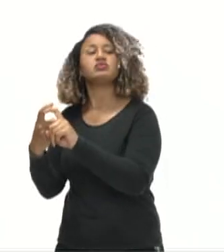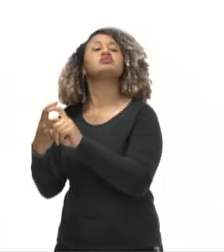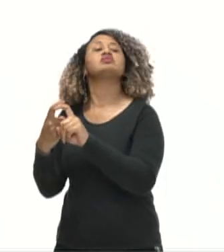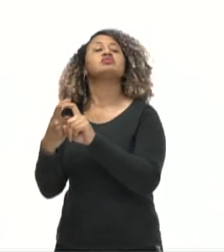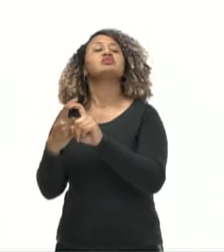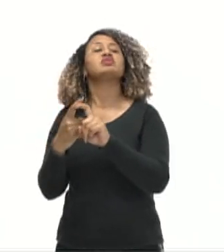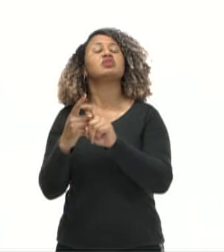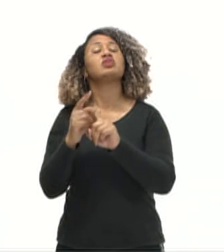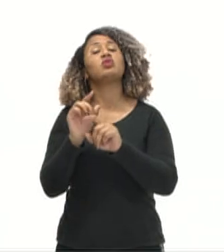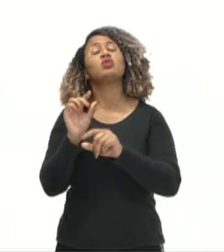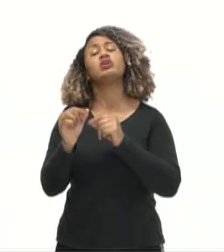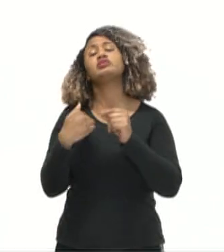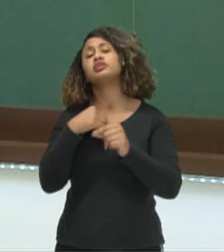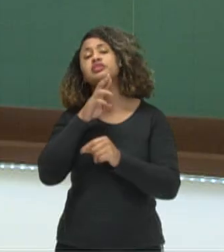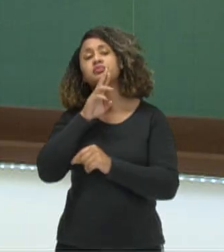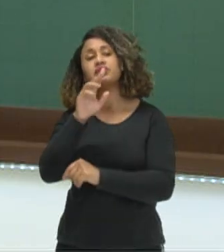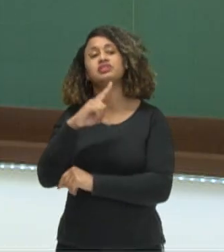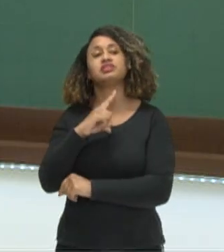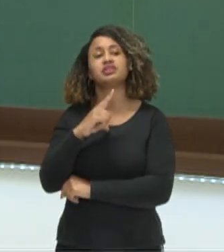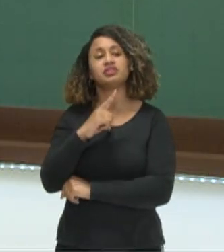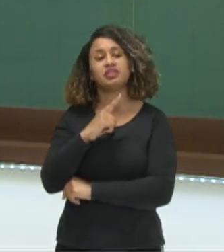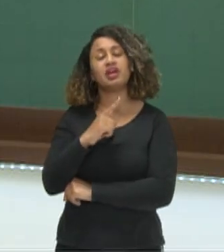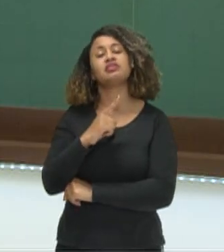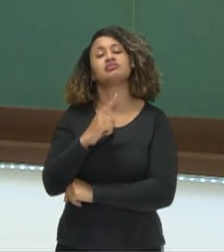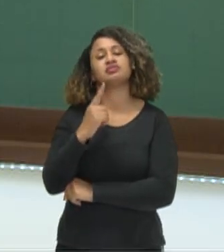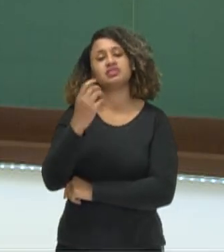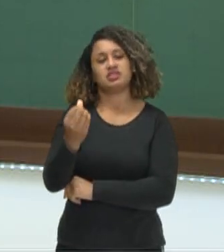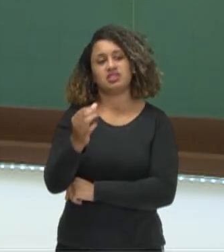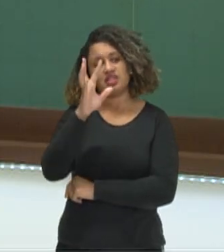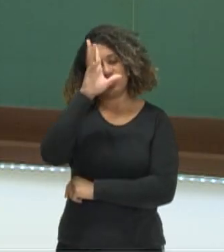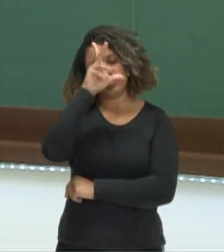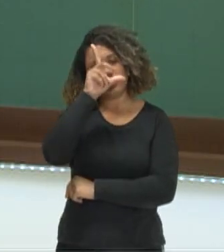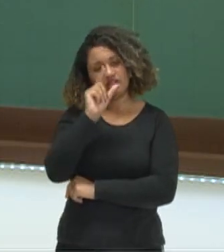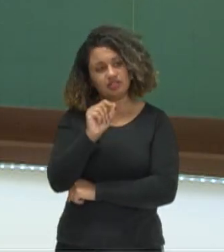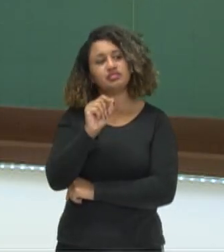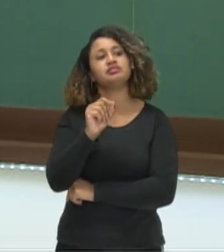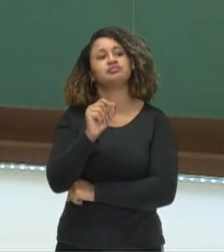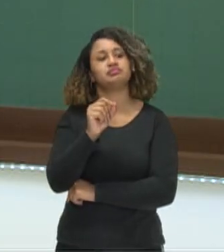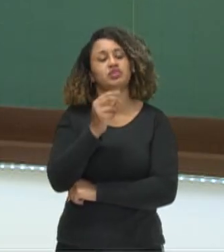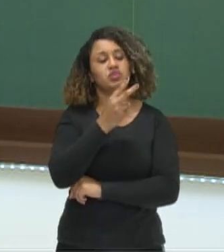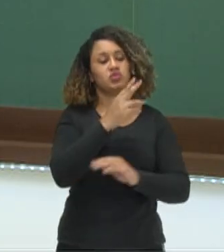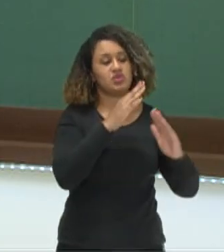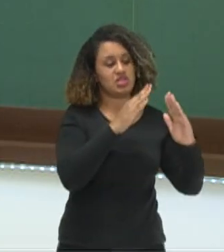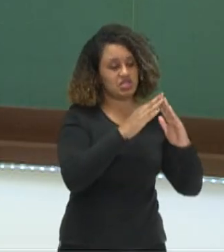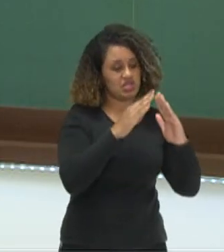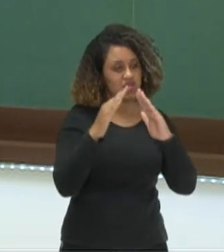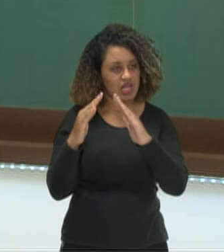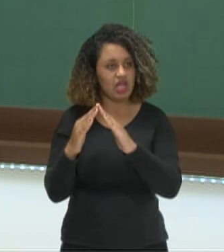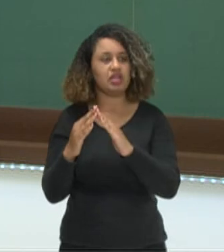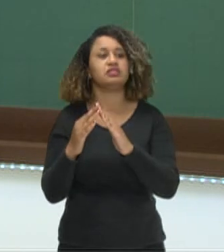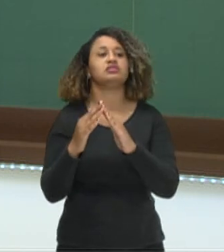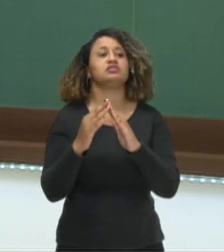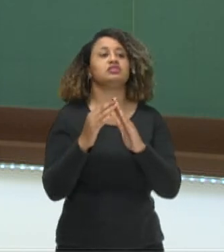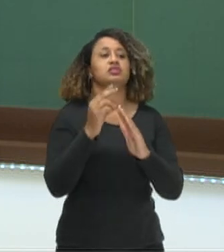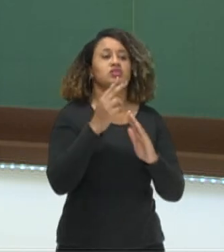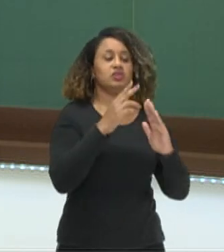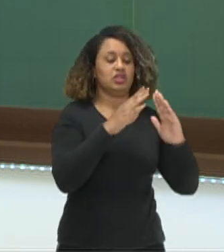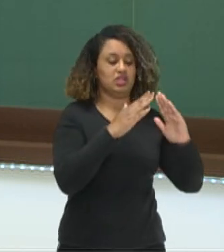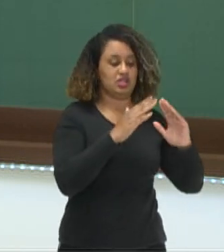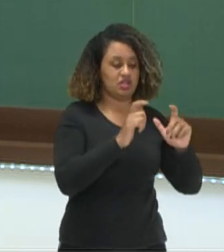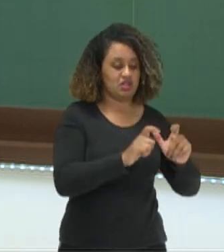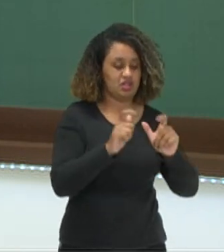vezes 2, pessoal, eu terei o total de galinhas, tá? 2 casas vezes 2 galinheiros, vezes